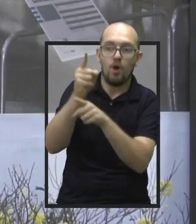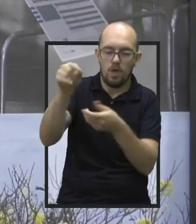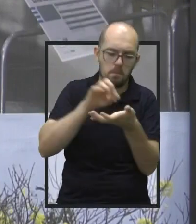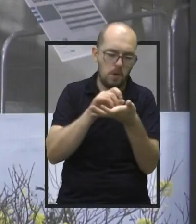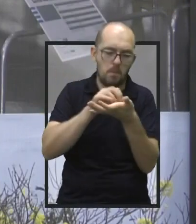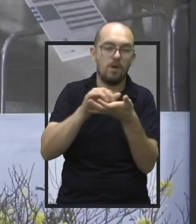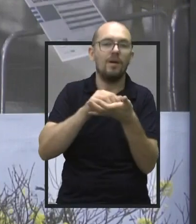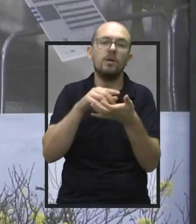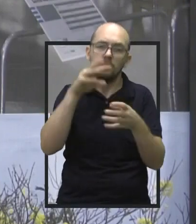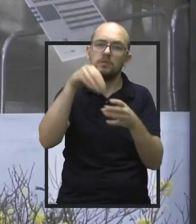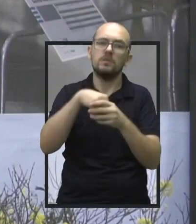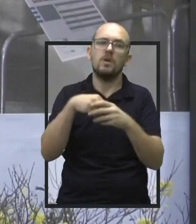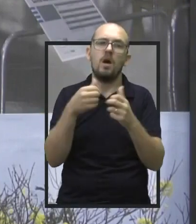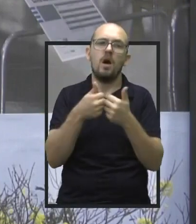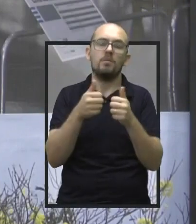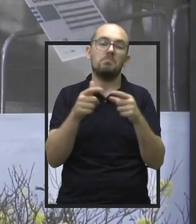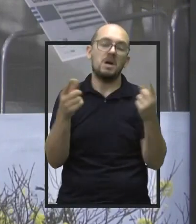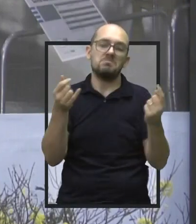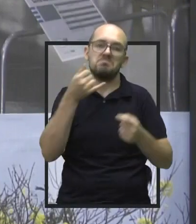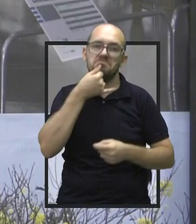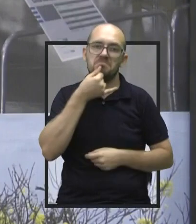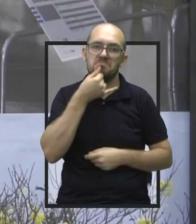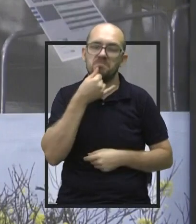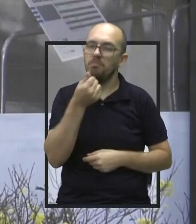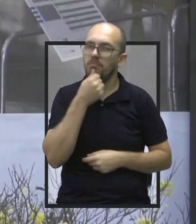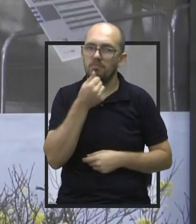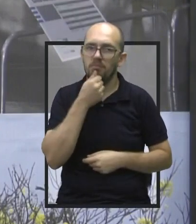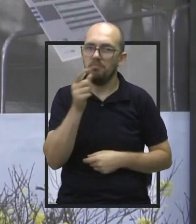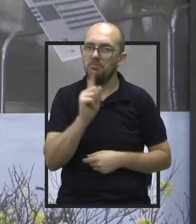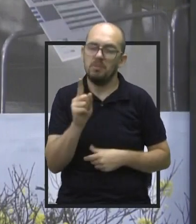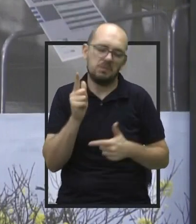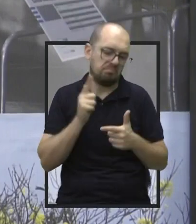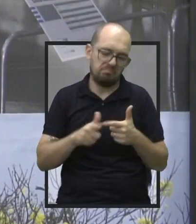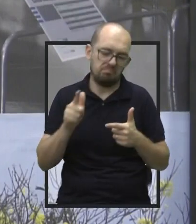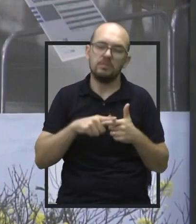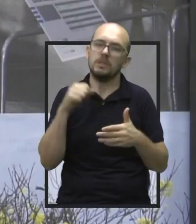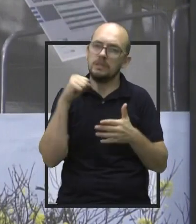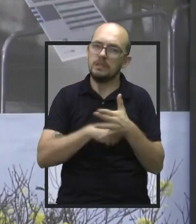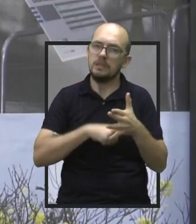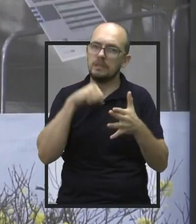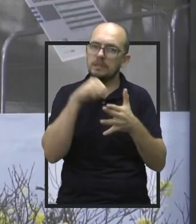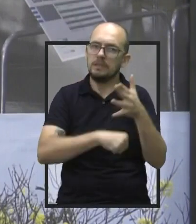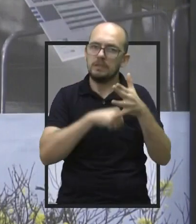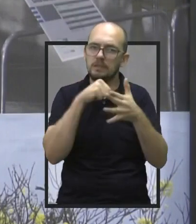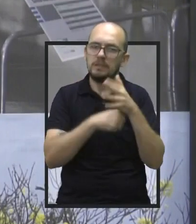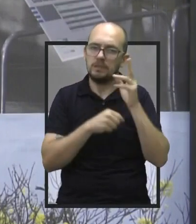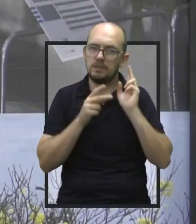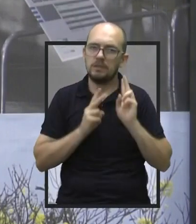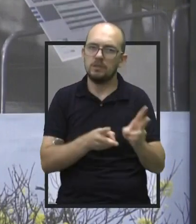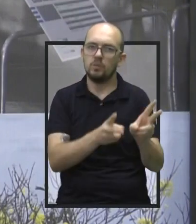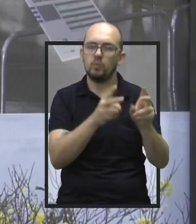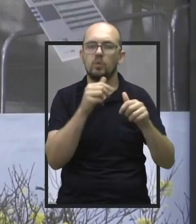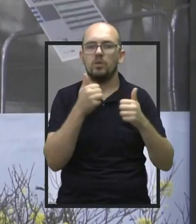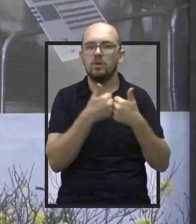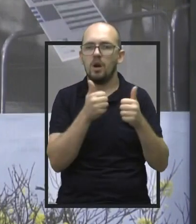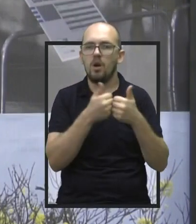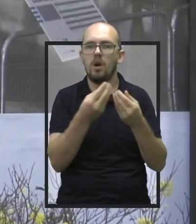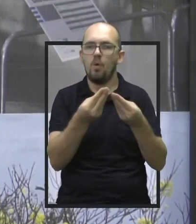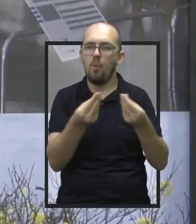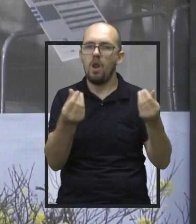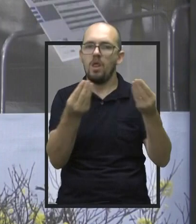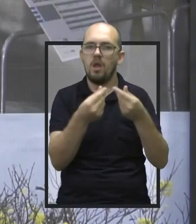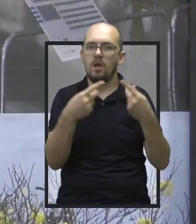Mas infelizmente ainda não foi possível. Vamos continuar lutando em questão do transporte público de